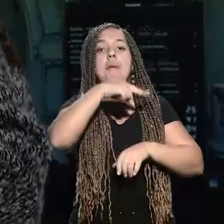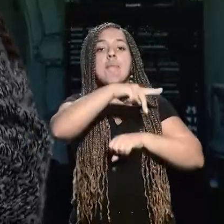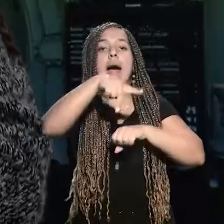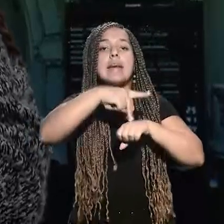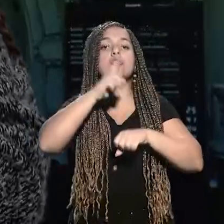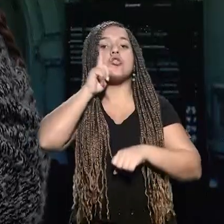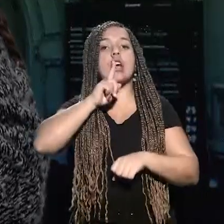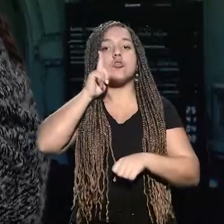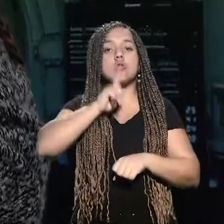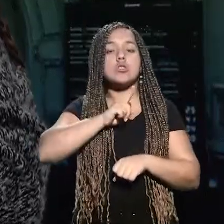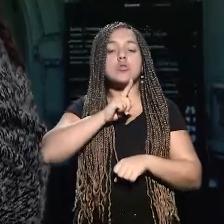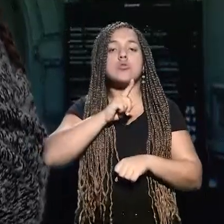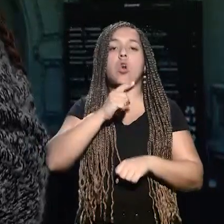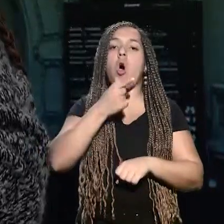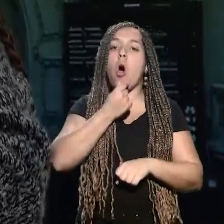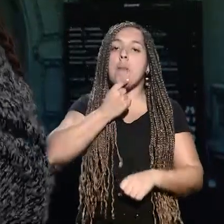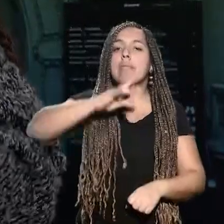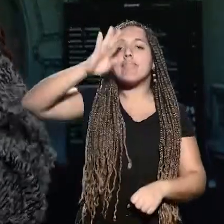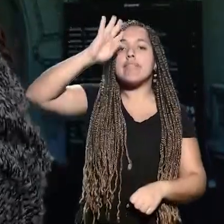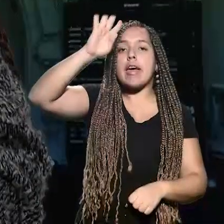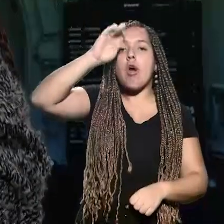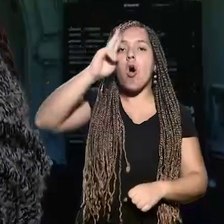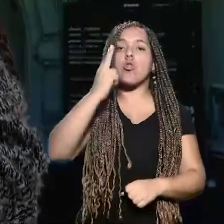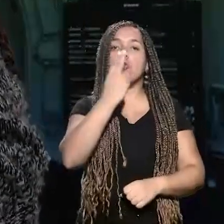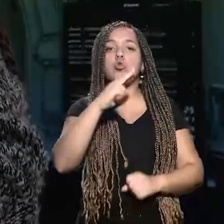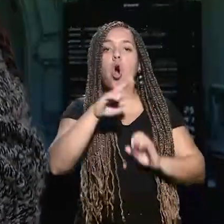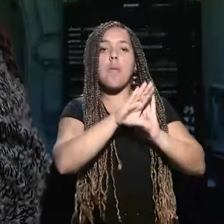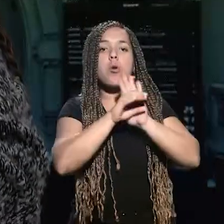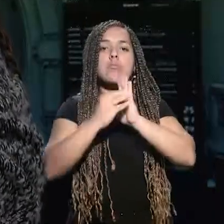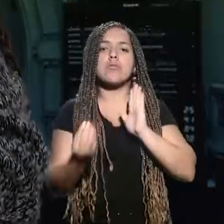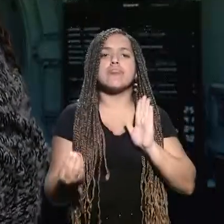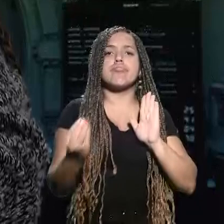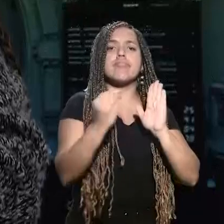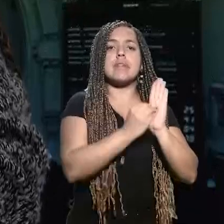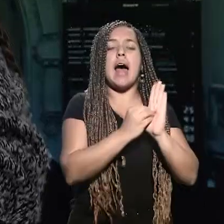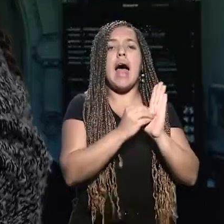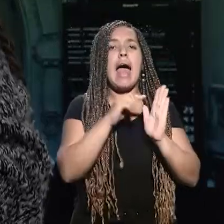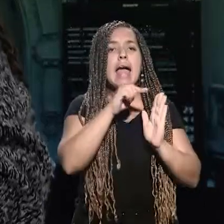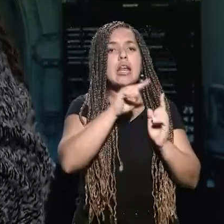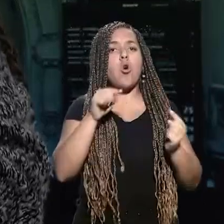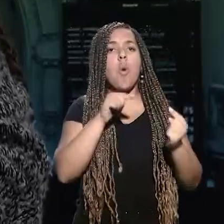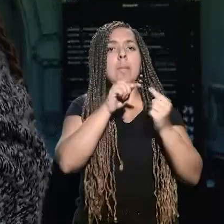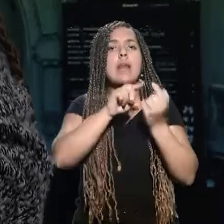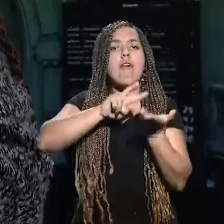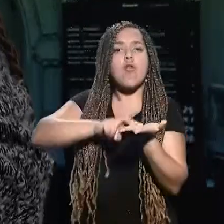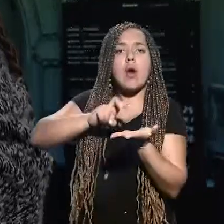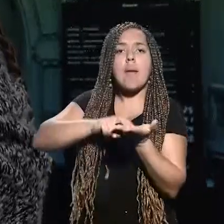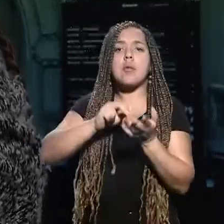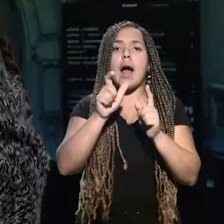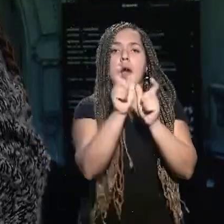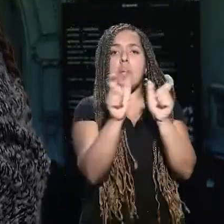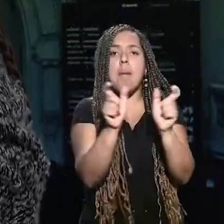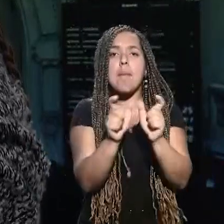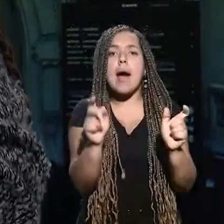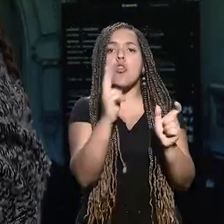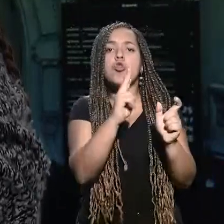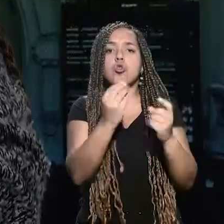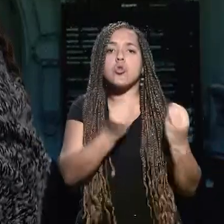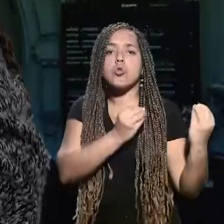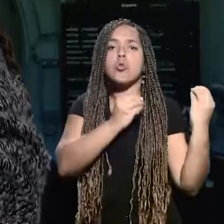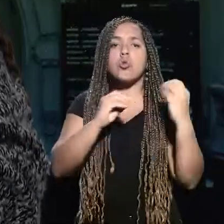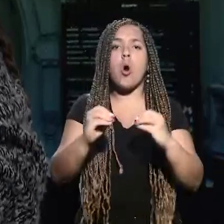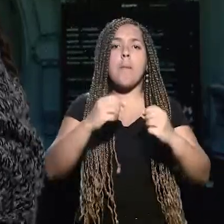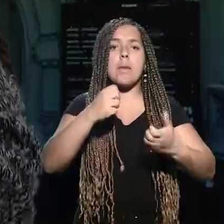Negras, e ele passa a fazer parte do vocabulário da luta contra o racismo no mundo